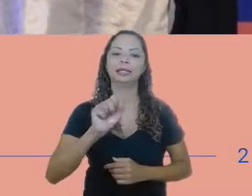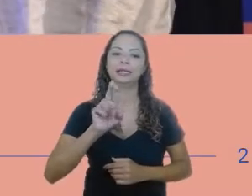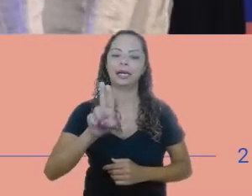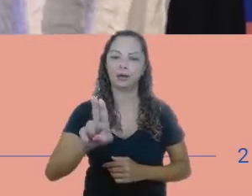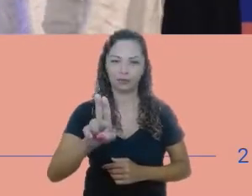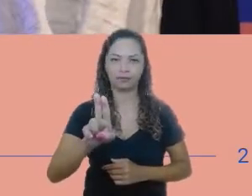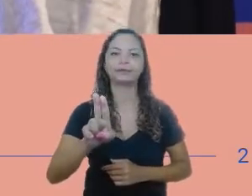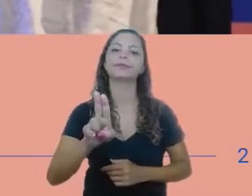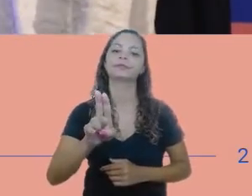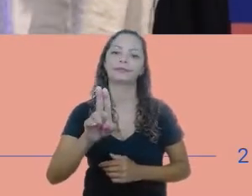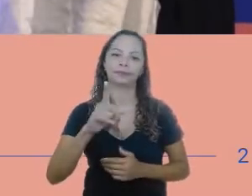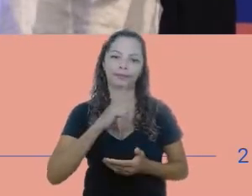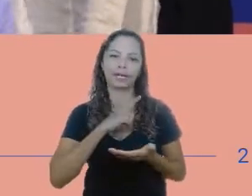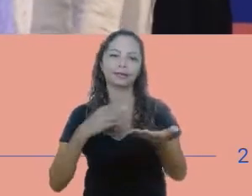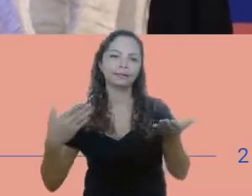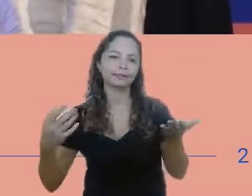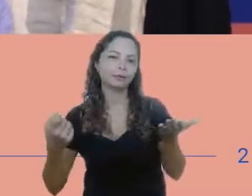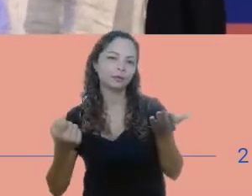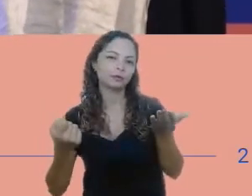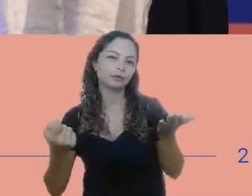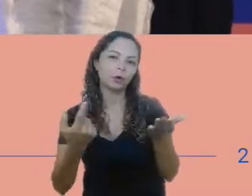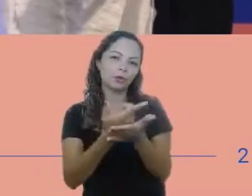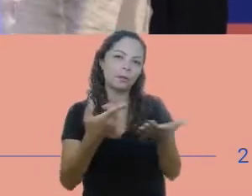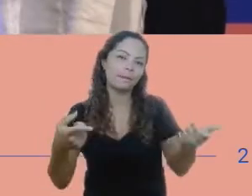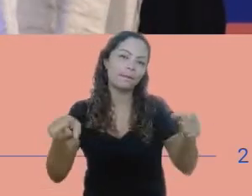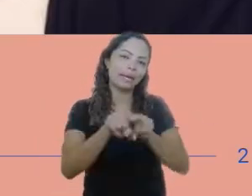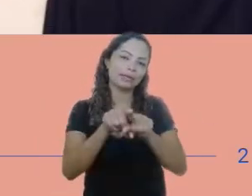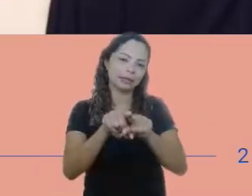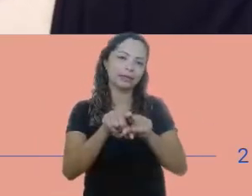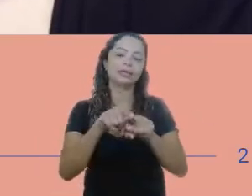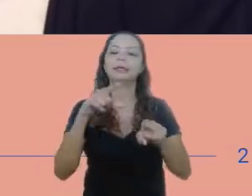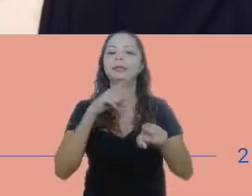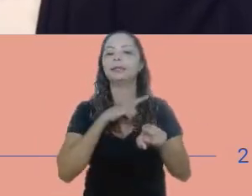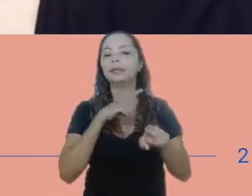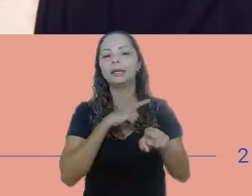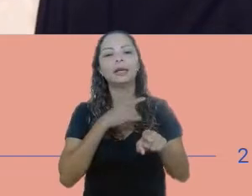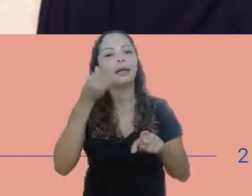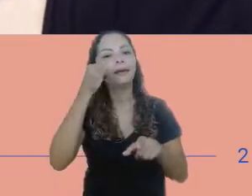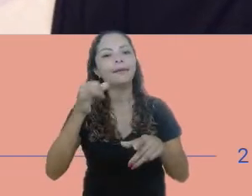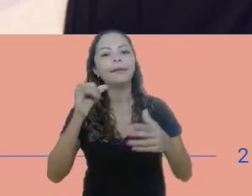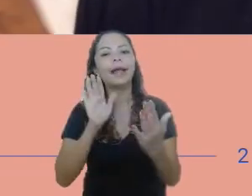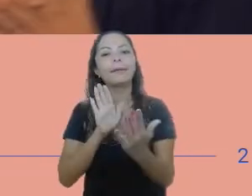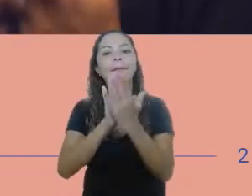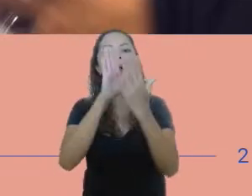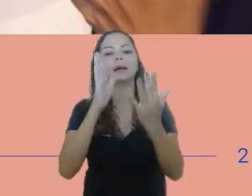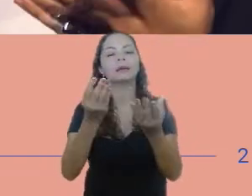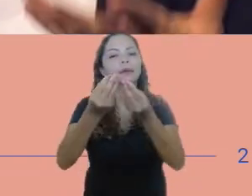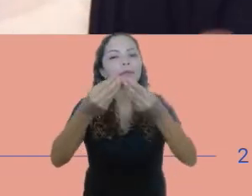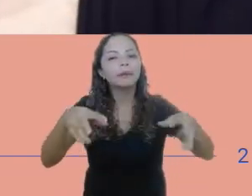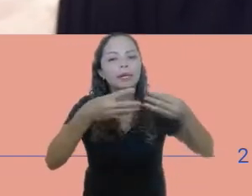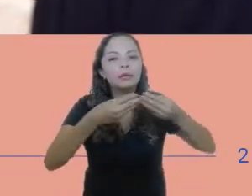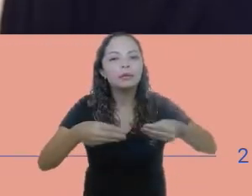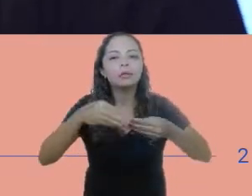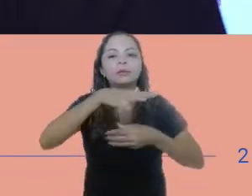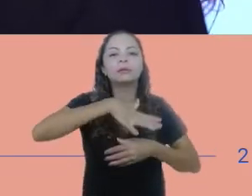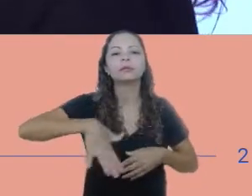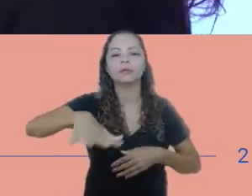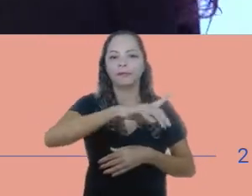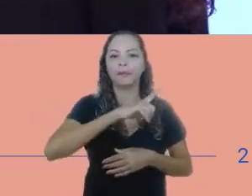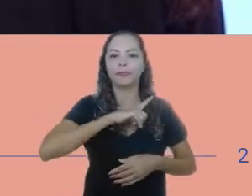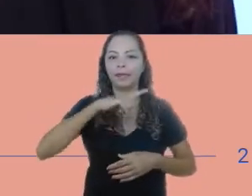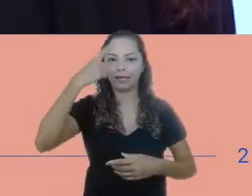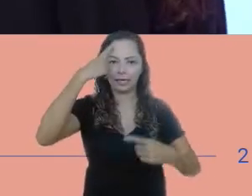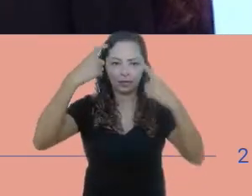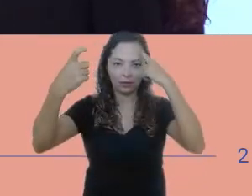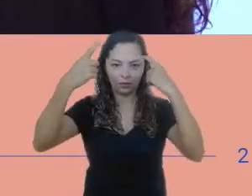de construção que traz menos Impacto que traz efetividade e a gente pode ver então que tem muita inovação bacana que